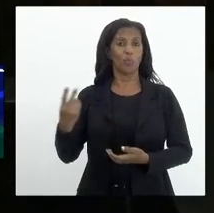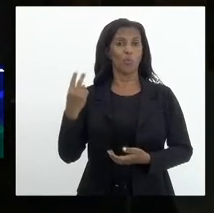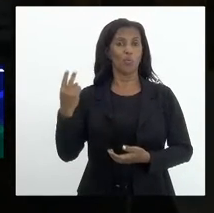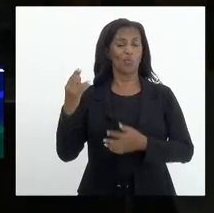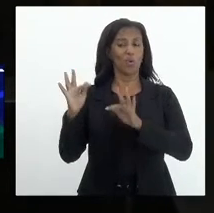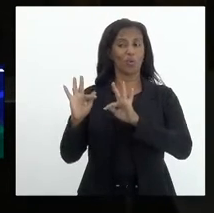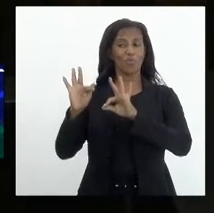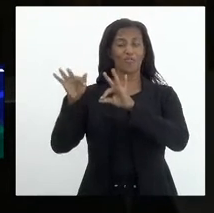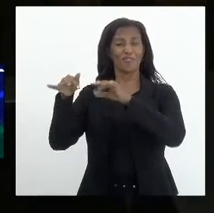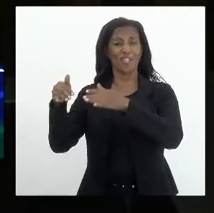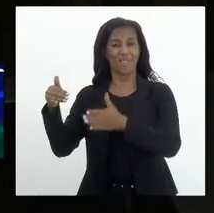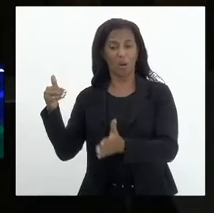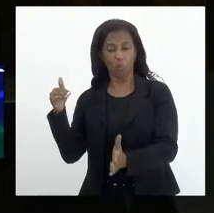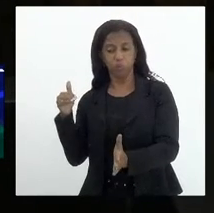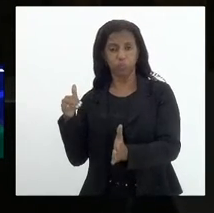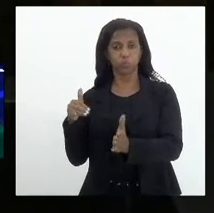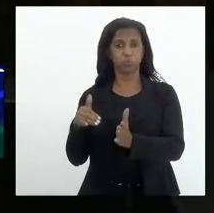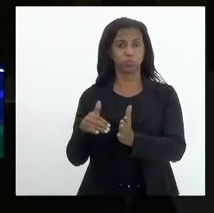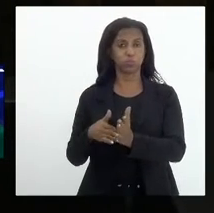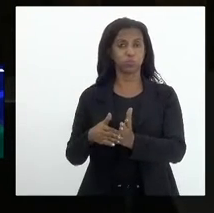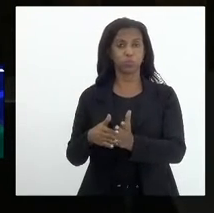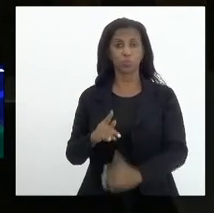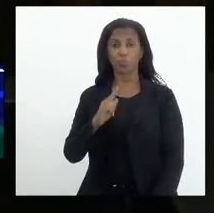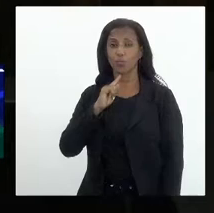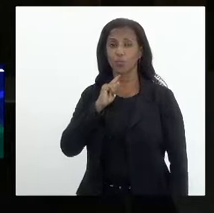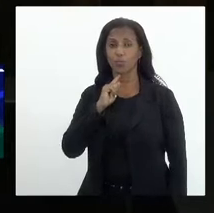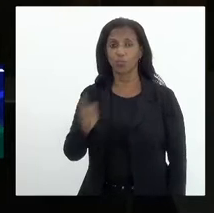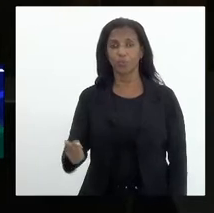do produto? Duvido,